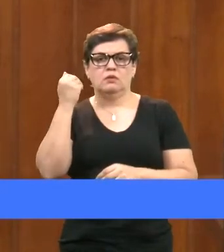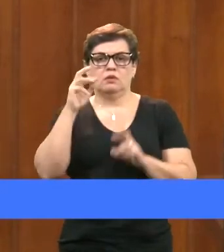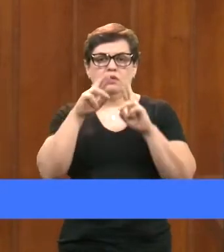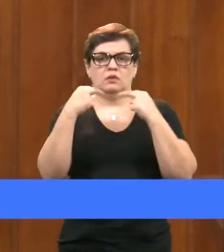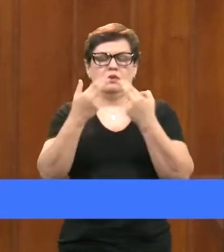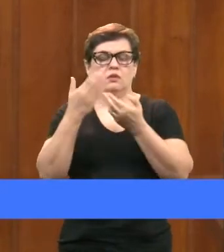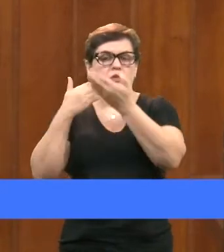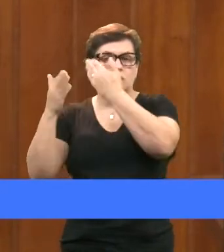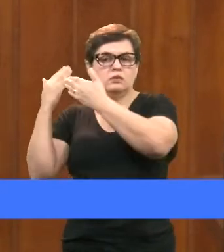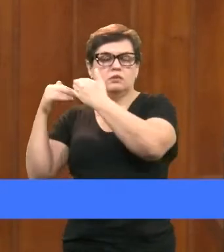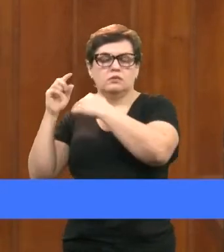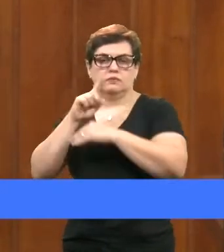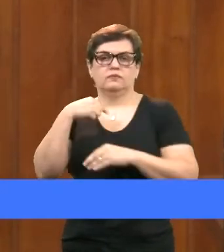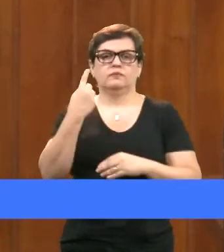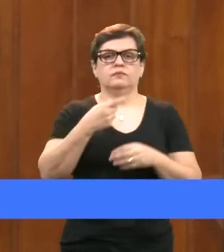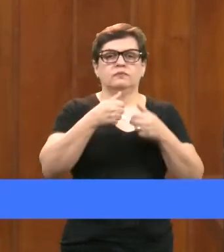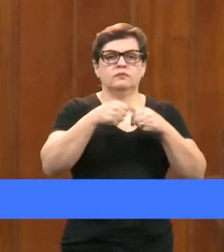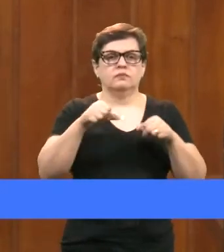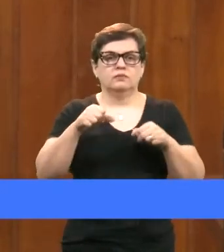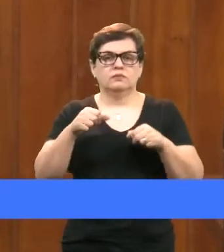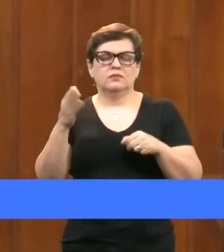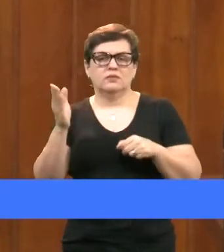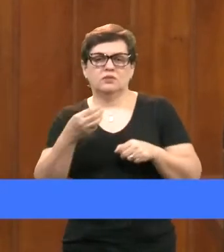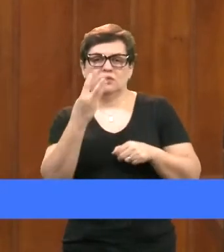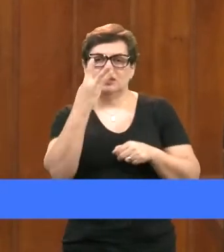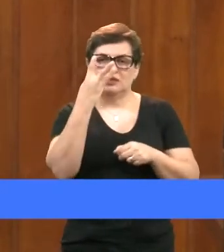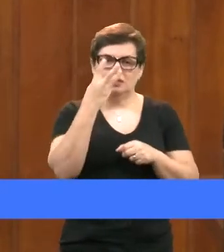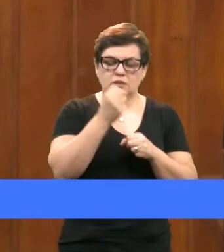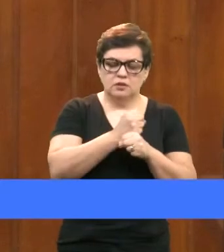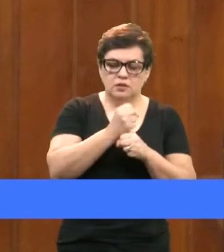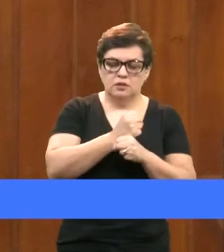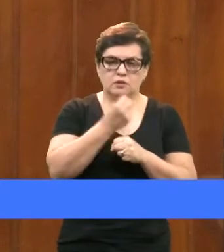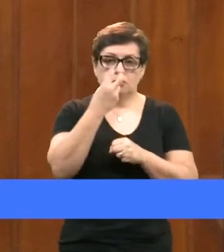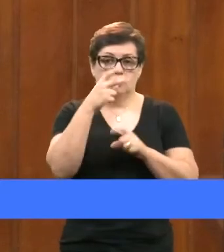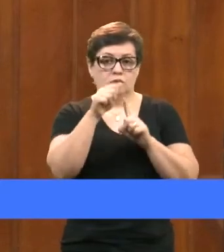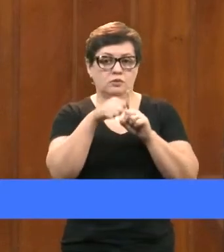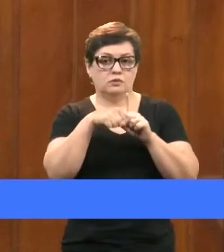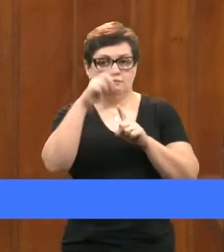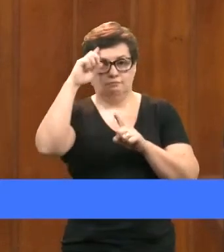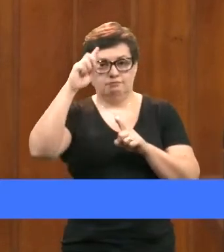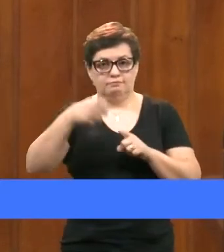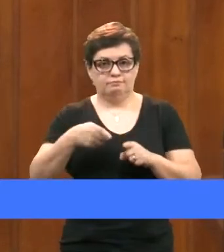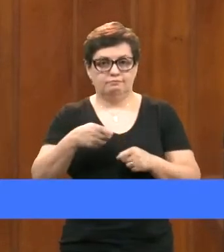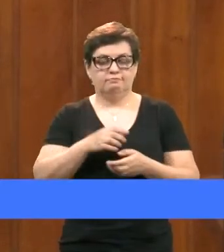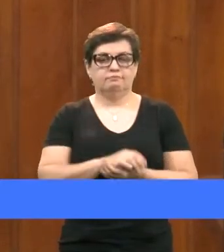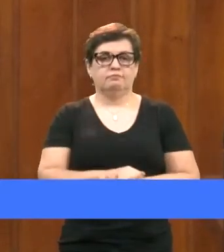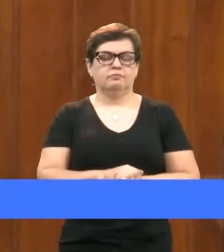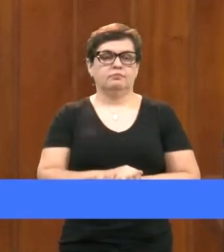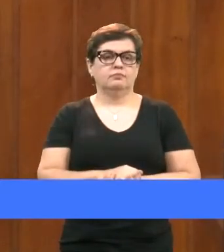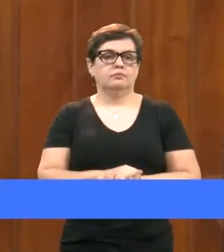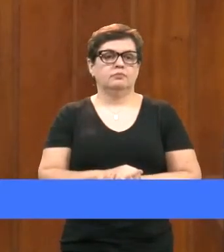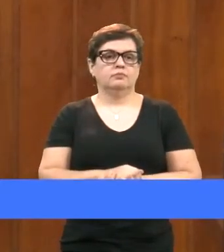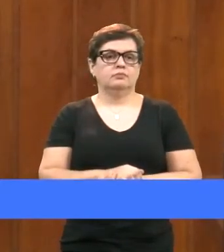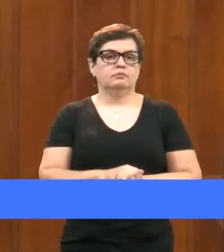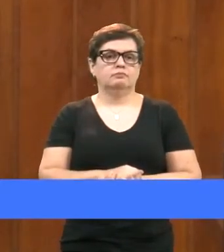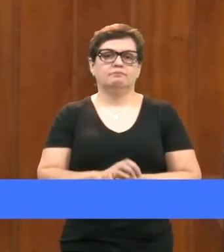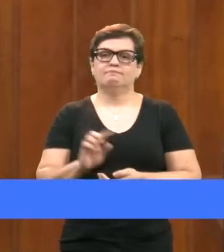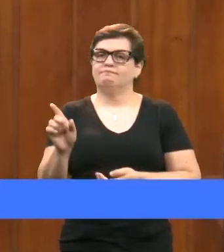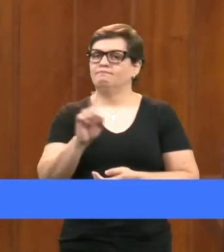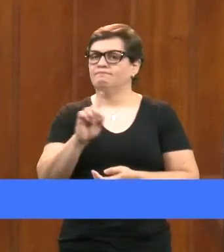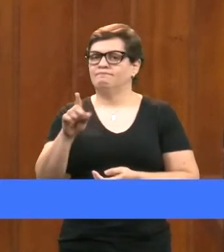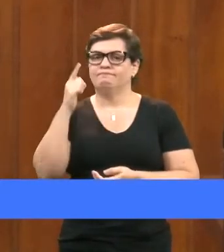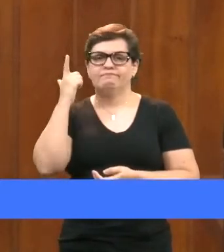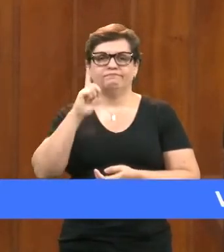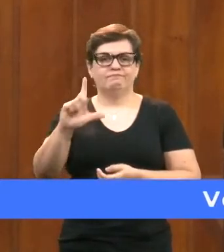anterior, nós estamos há 3 anos e 2 meses de mandato, vereador Coraine, e não se